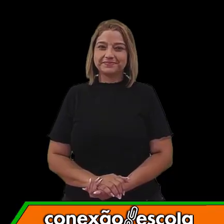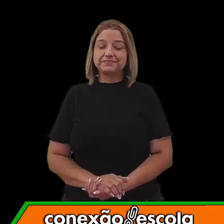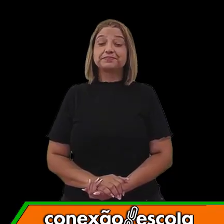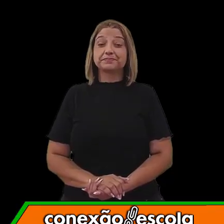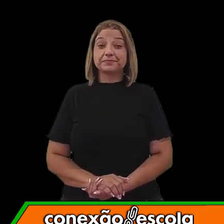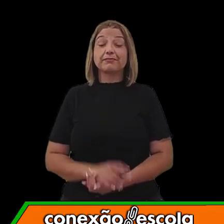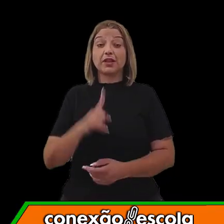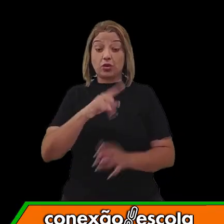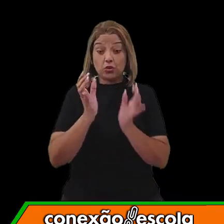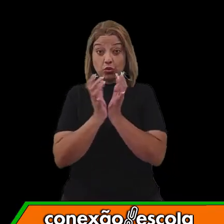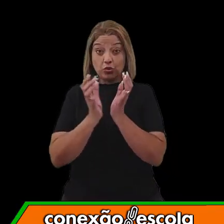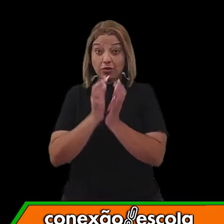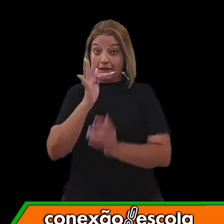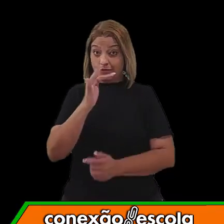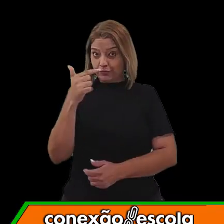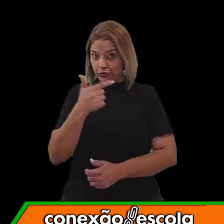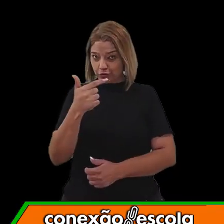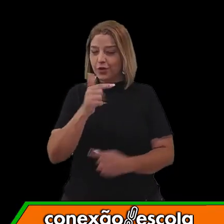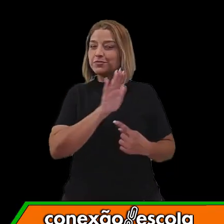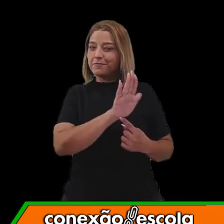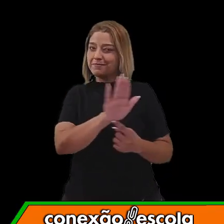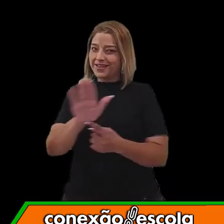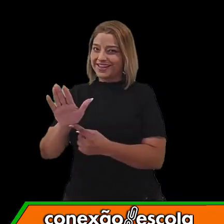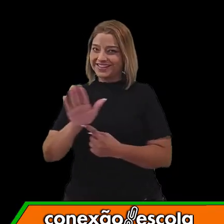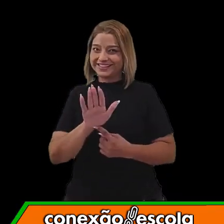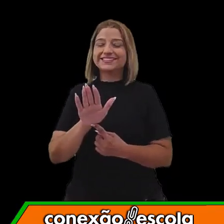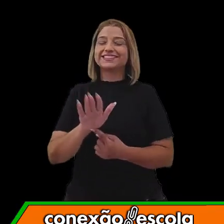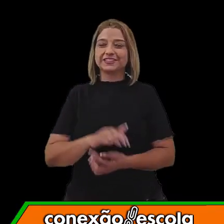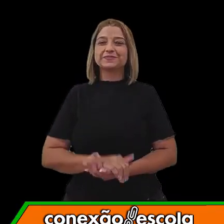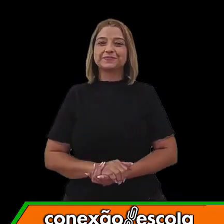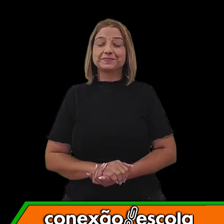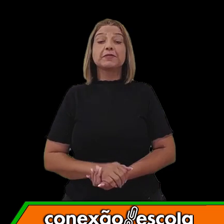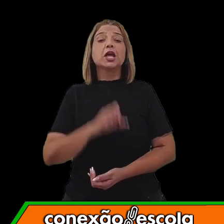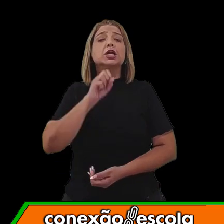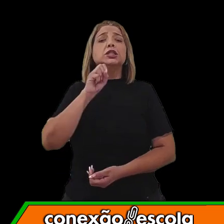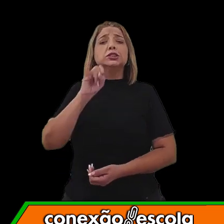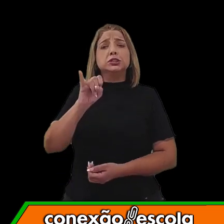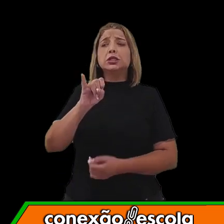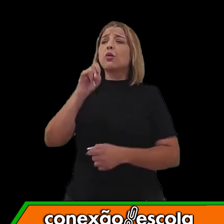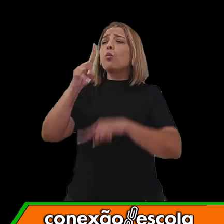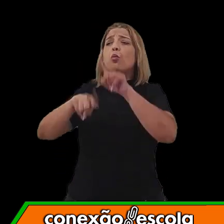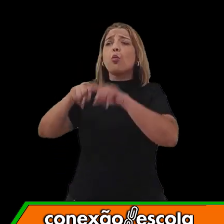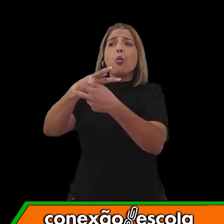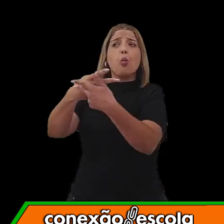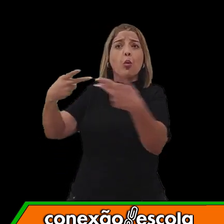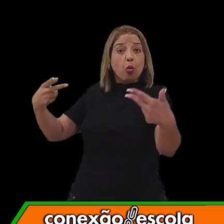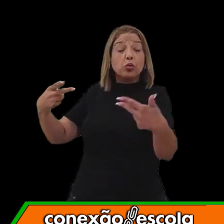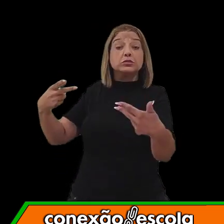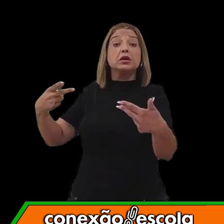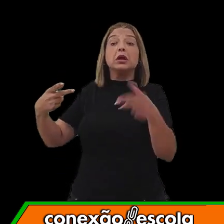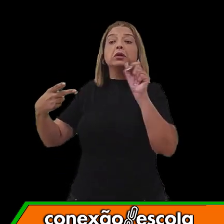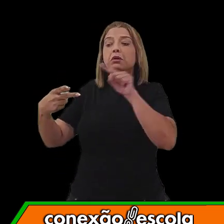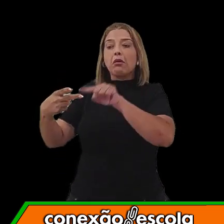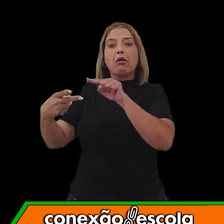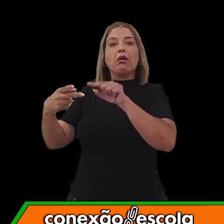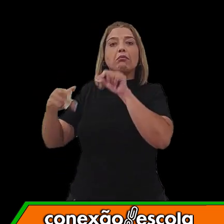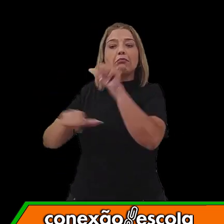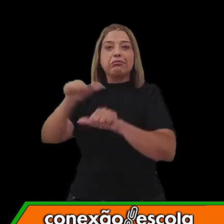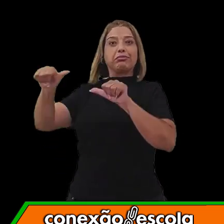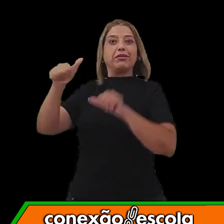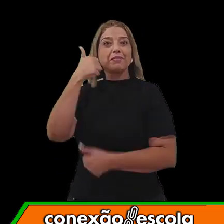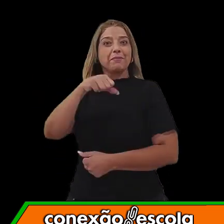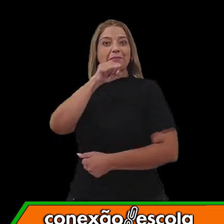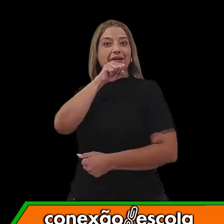F2 A turma F2 apresenta apresenta Se as coisas que as coisas fossem